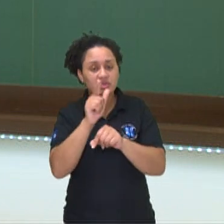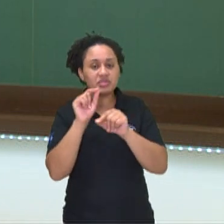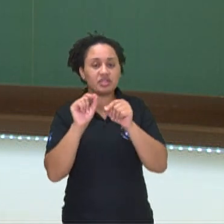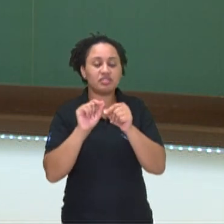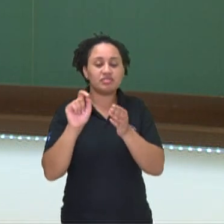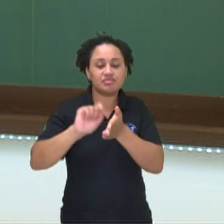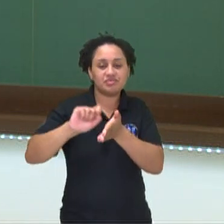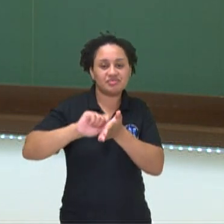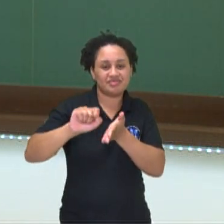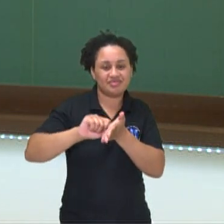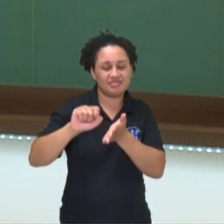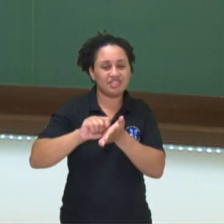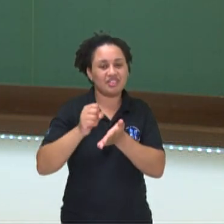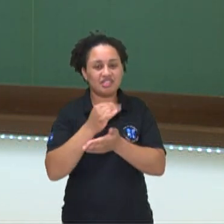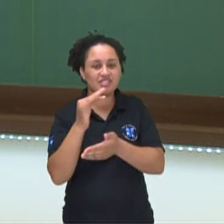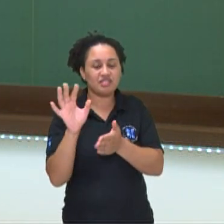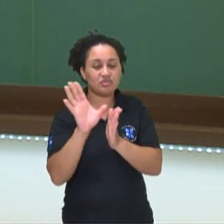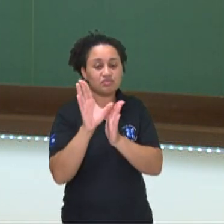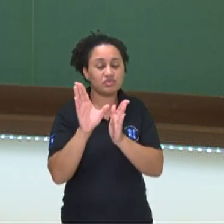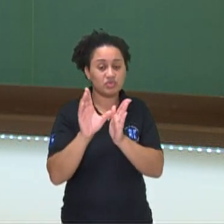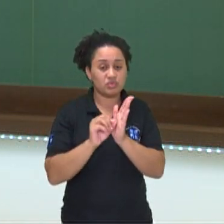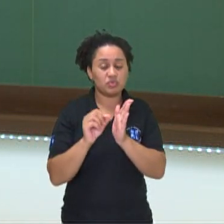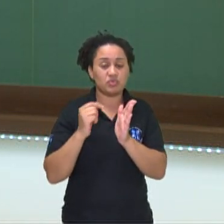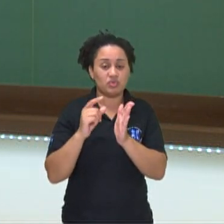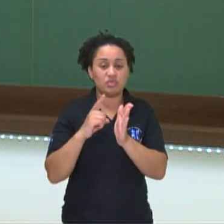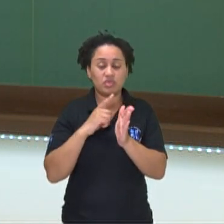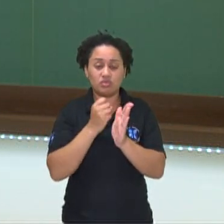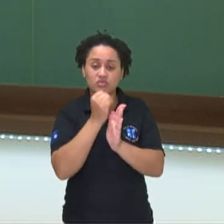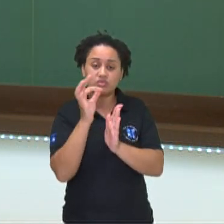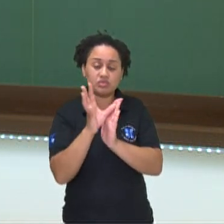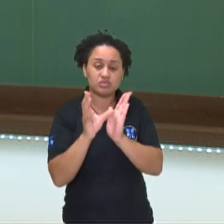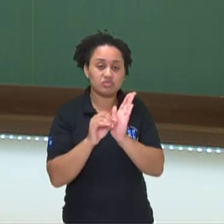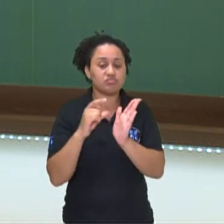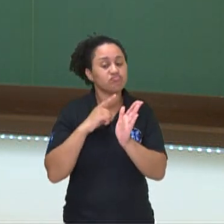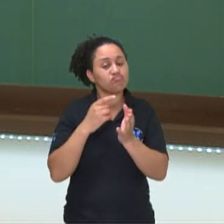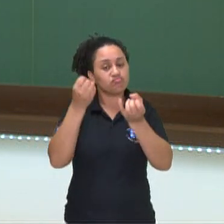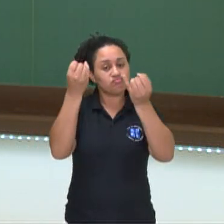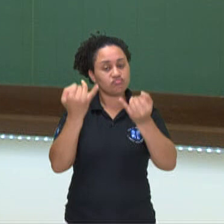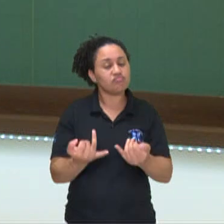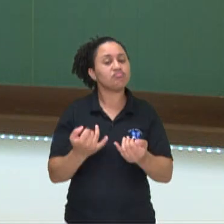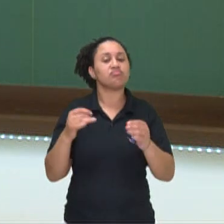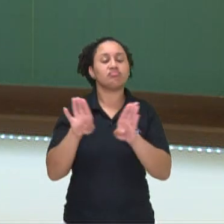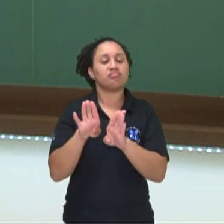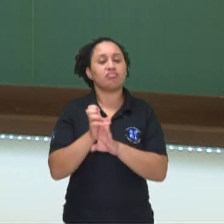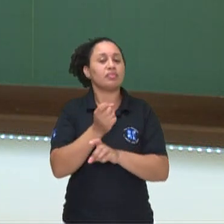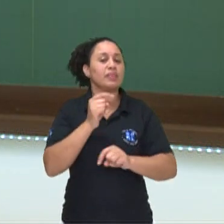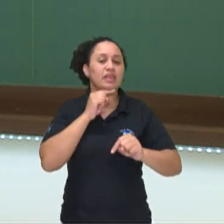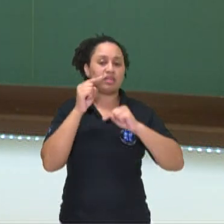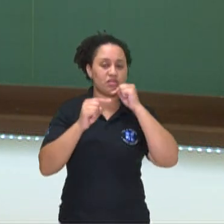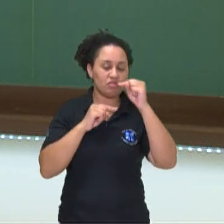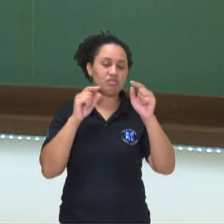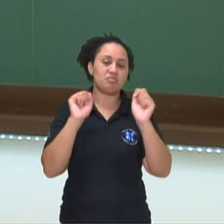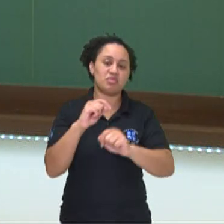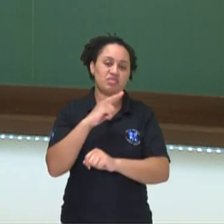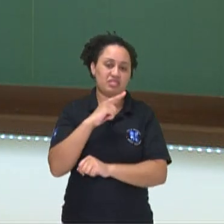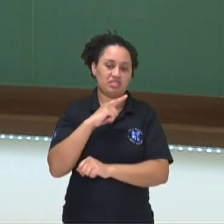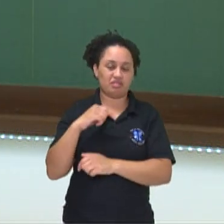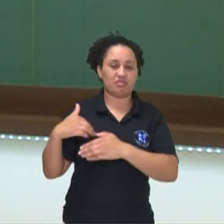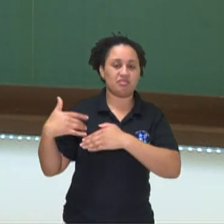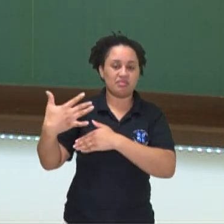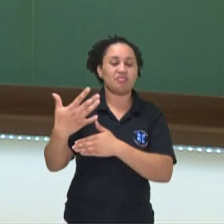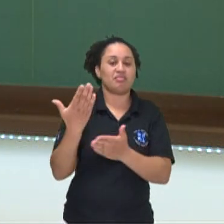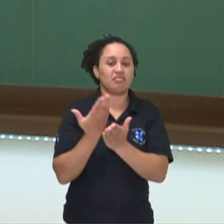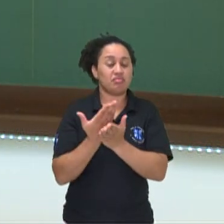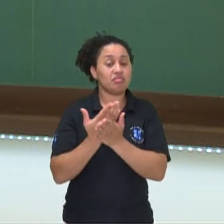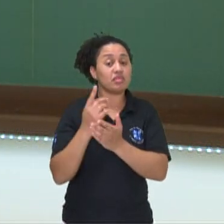as anotações de alguns conteúdos que vão sendo apresentados aqui na nossa aula e também eventuais dúvidas que possam surgir durante a nossa aula, para